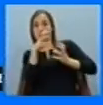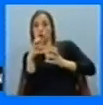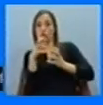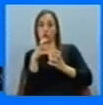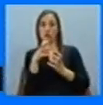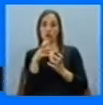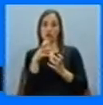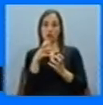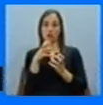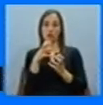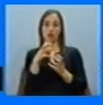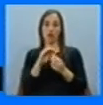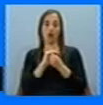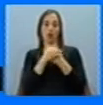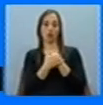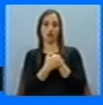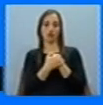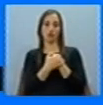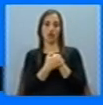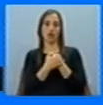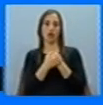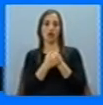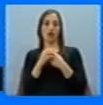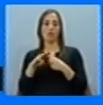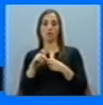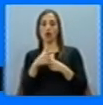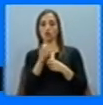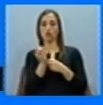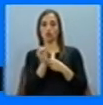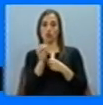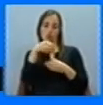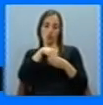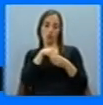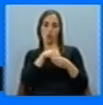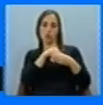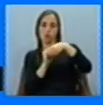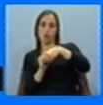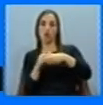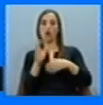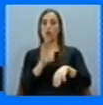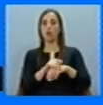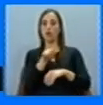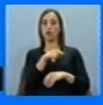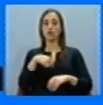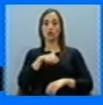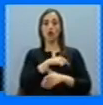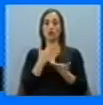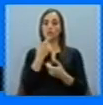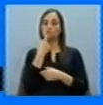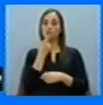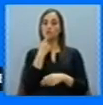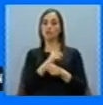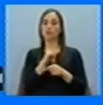rotação da crosta e do manto à volta do núcleo de Marte. E é por isso que nós conseguimos agora perceber porque é que esta